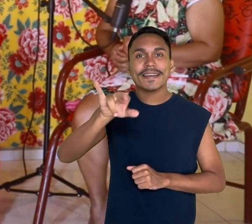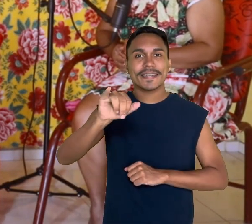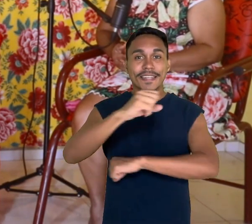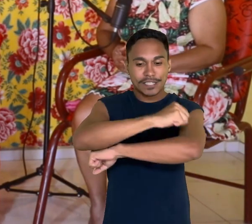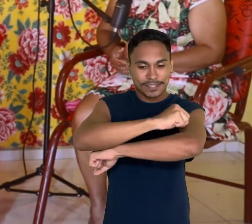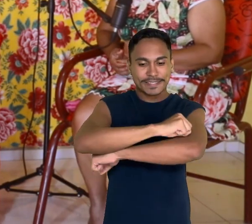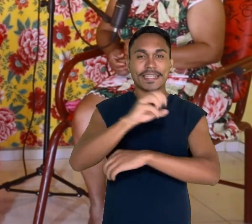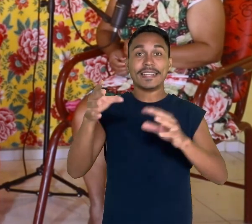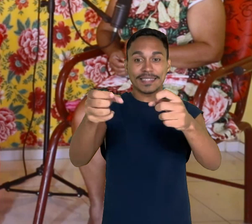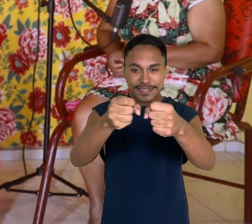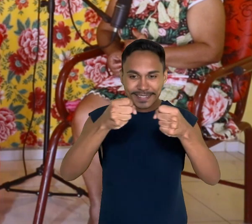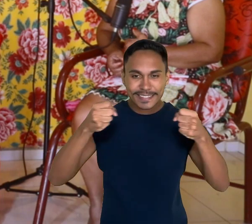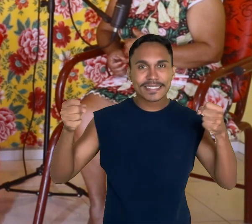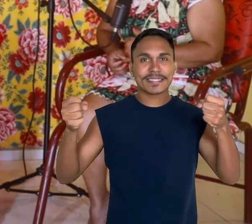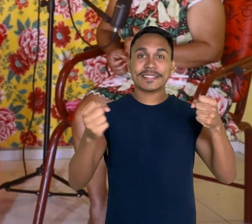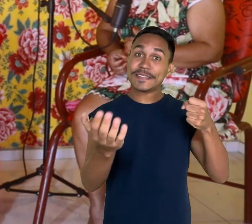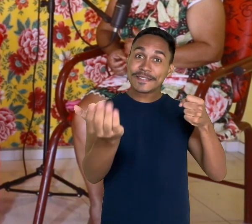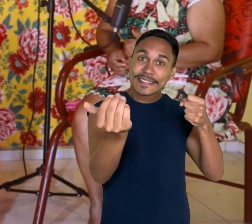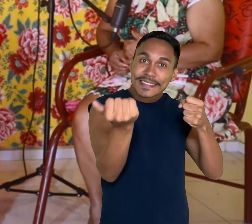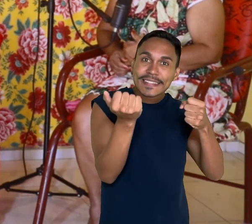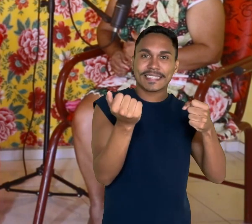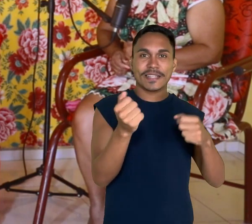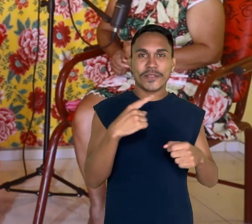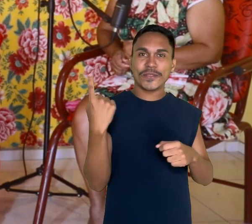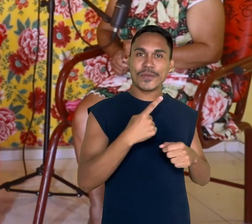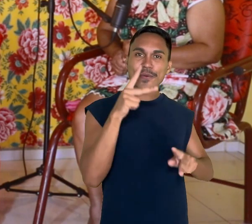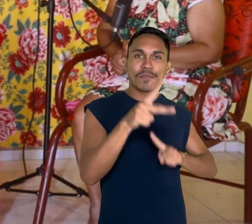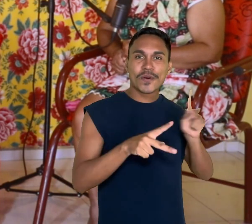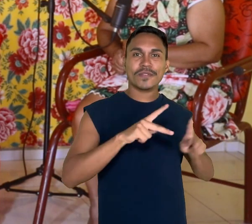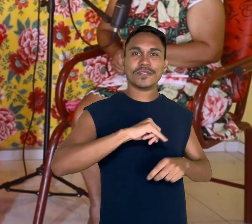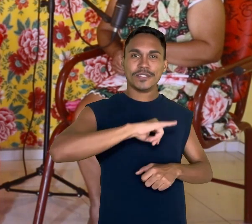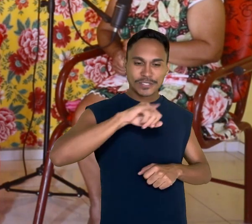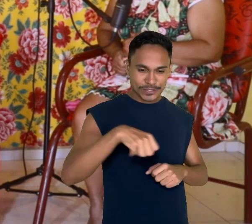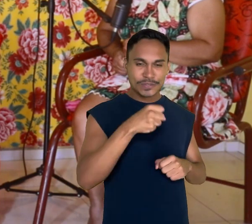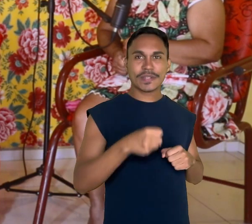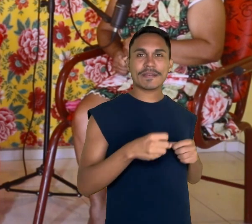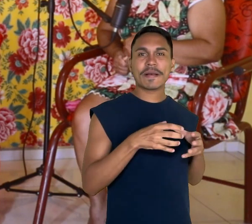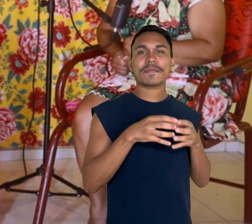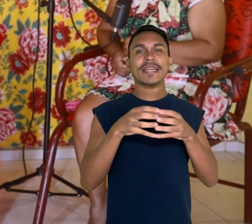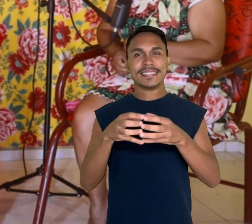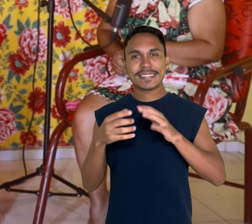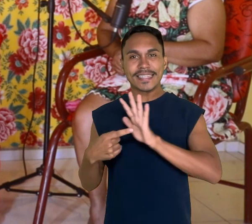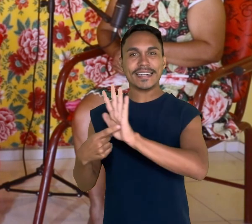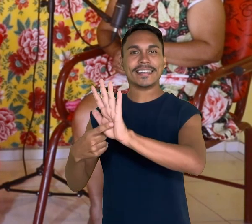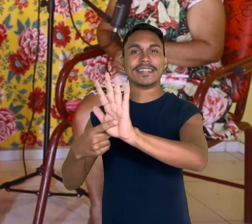Maria, abre a janela e vem cá. Nós somos de Juazeiro, nós